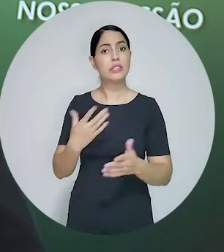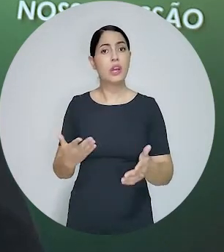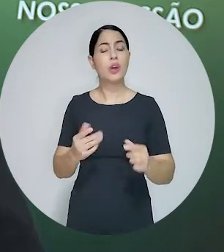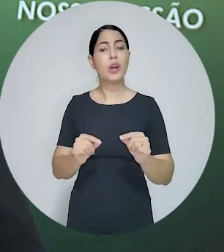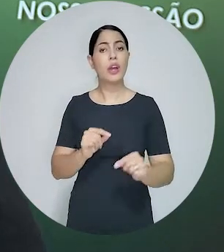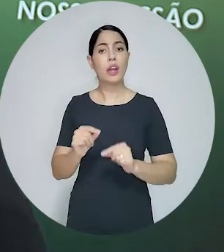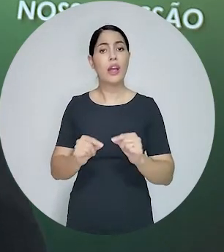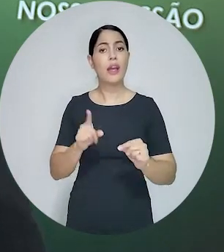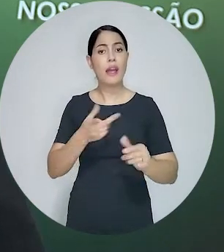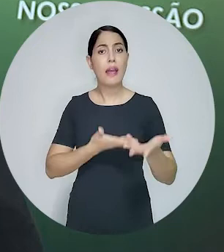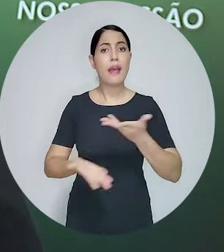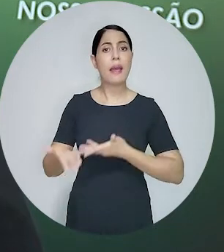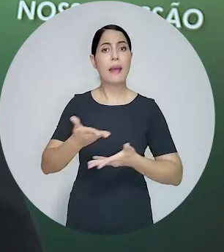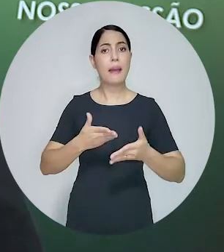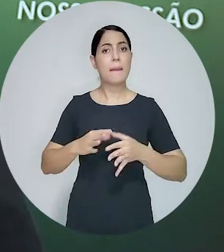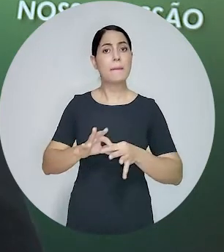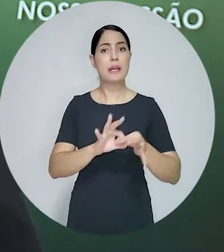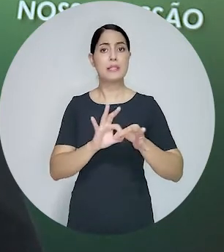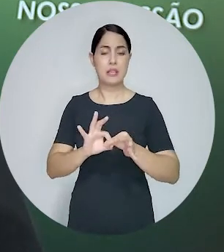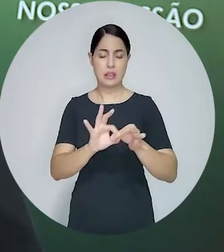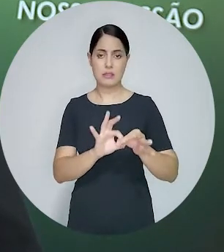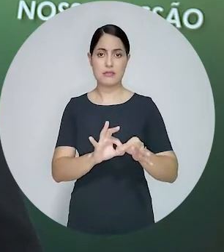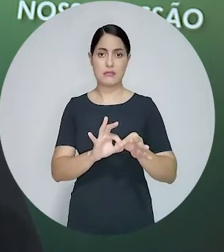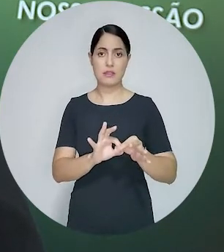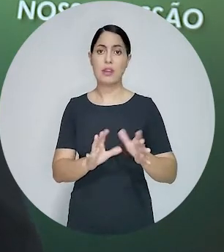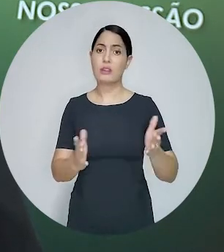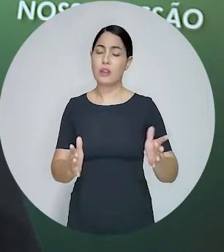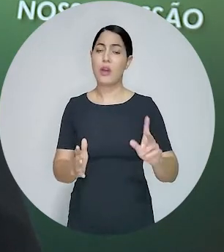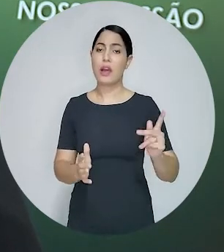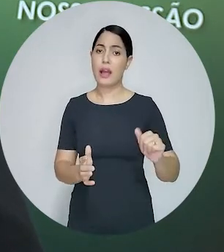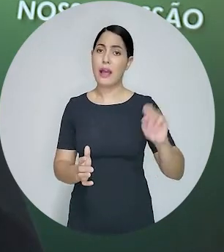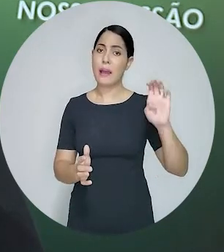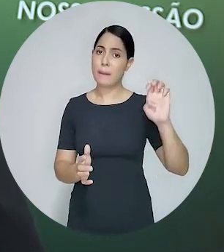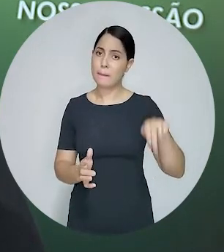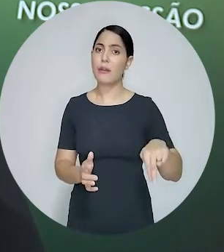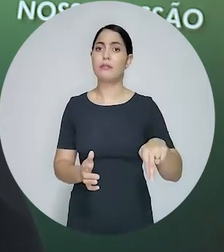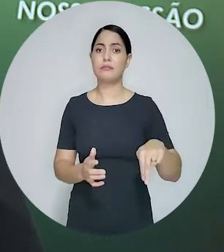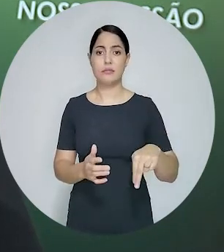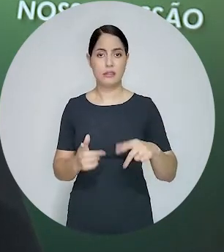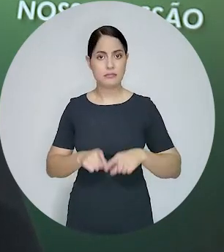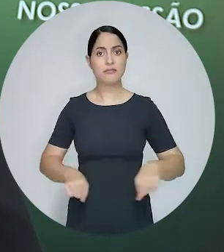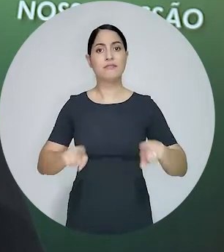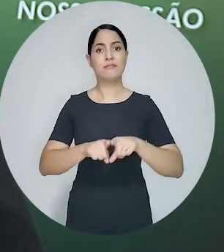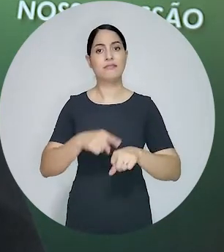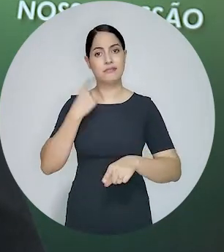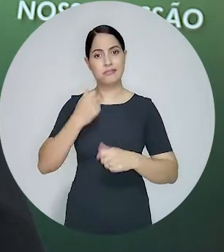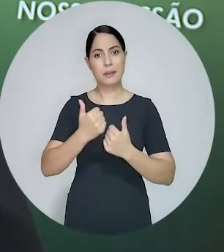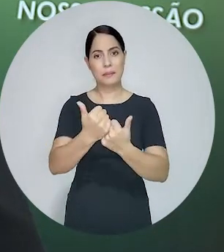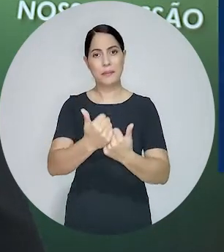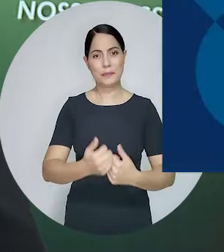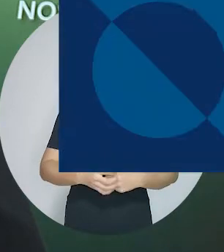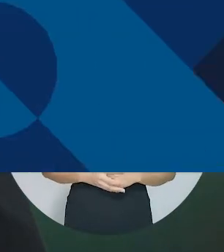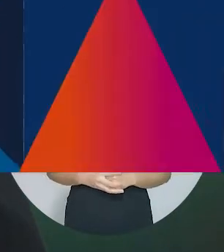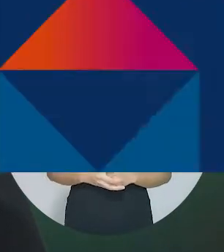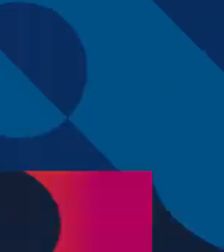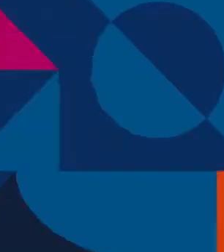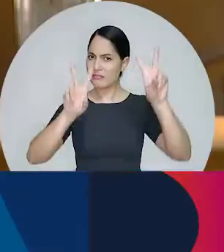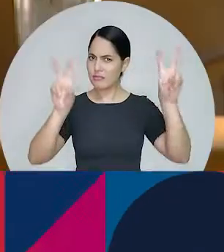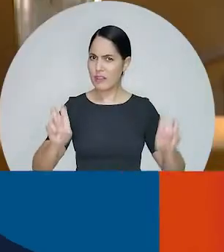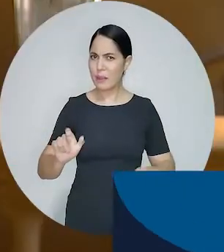esse sentido de formar essas parcerias, formar e contribuir para a